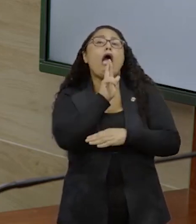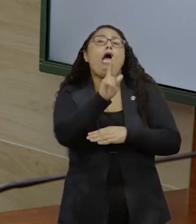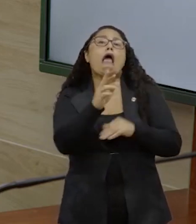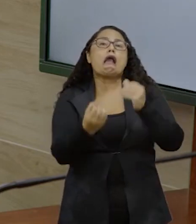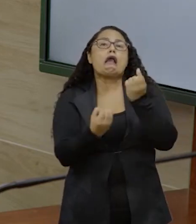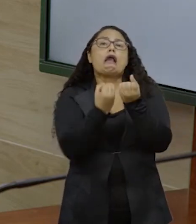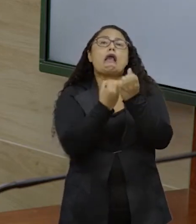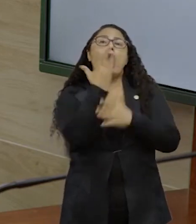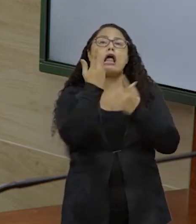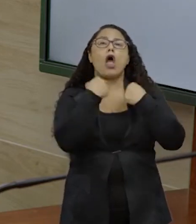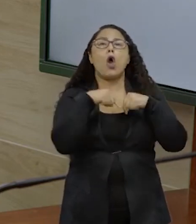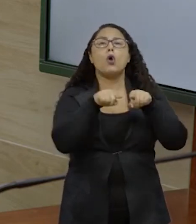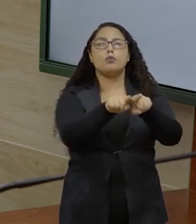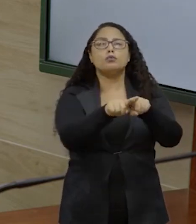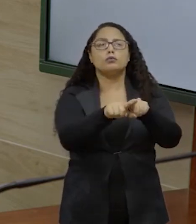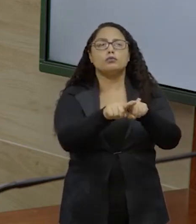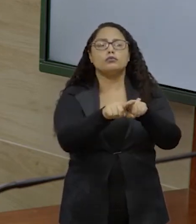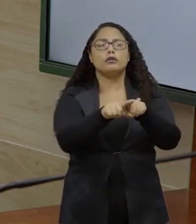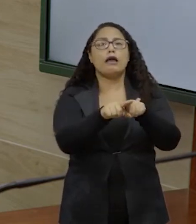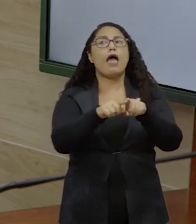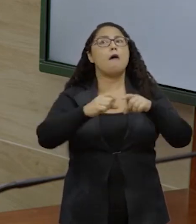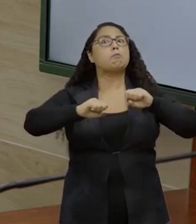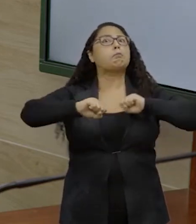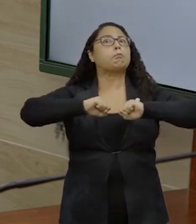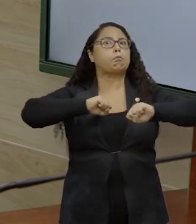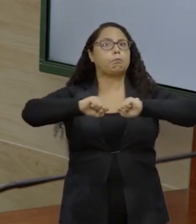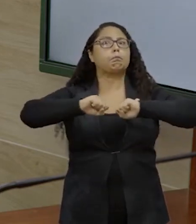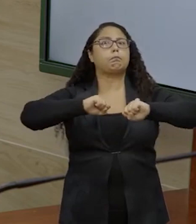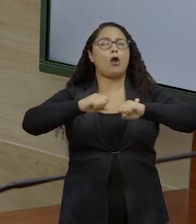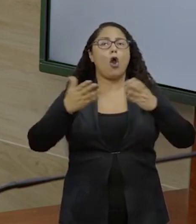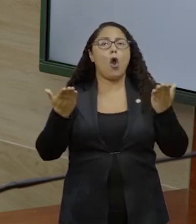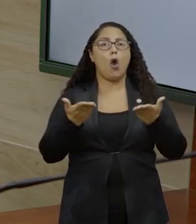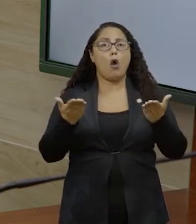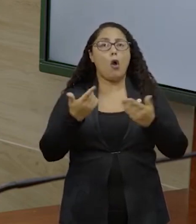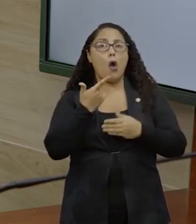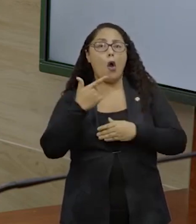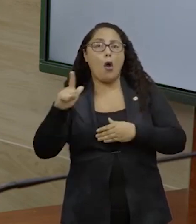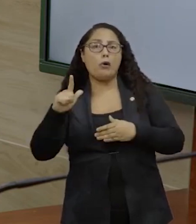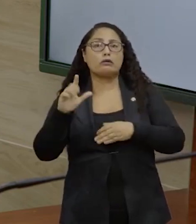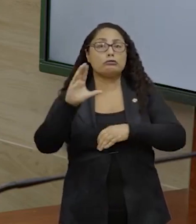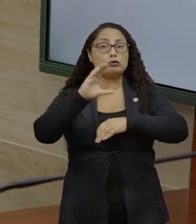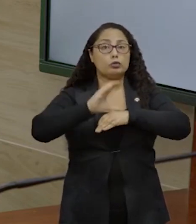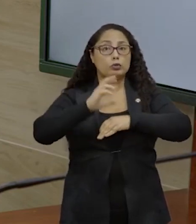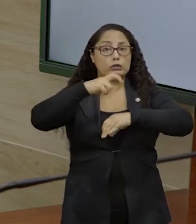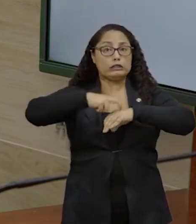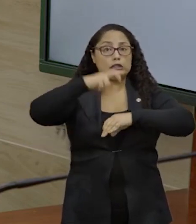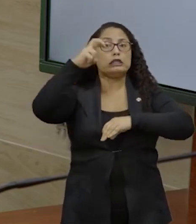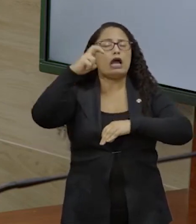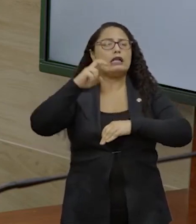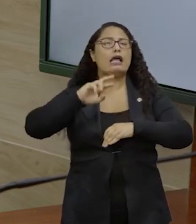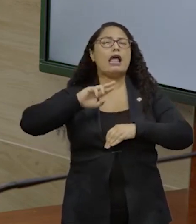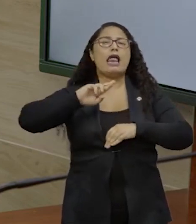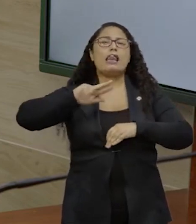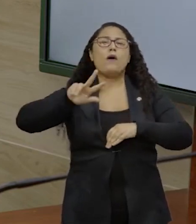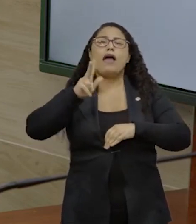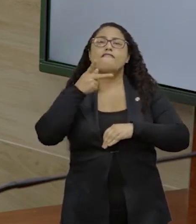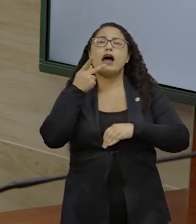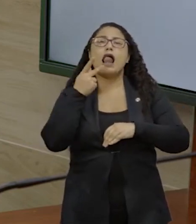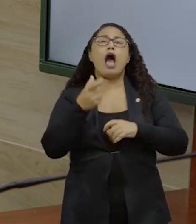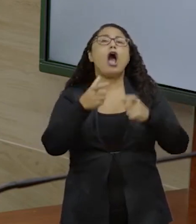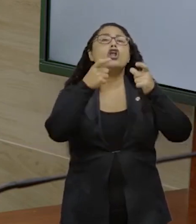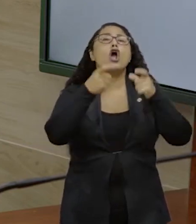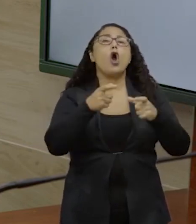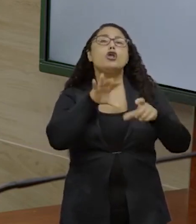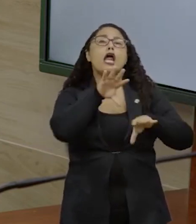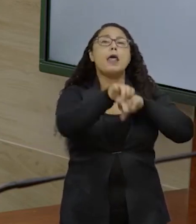resposta gerada automaticamente, né? Isso é algo meio polêmico. E outra, né, o ChatGPT, ele não é muito de falar qual é a fonte